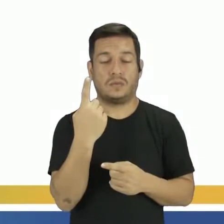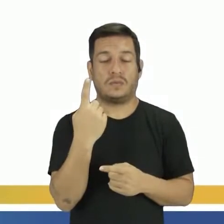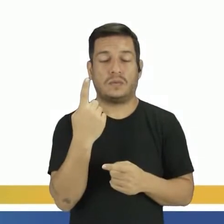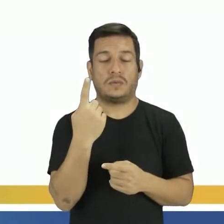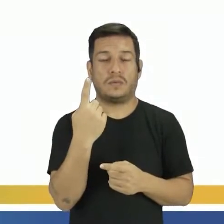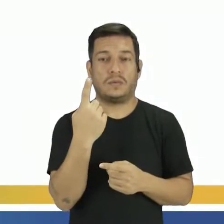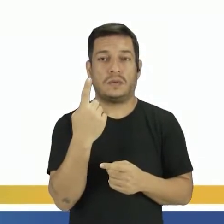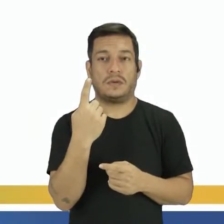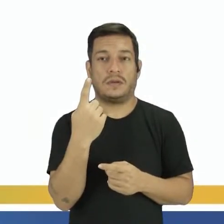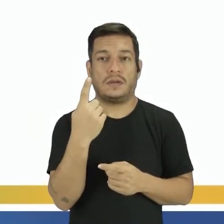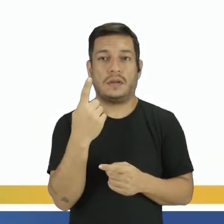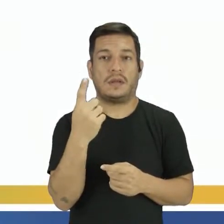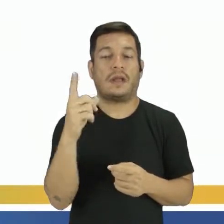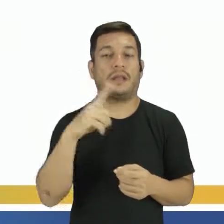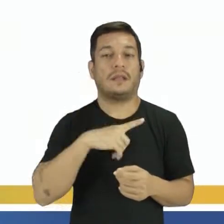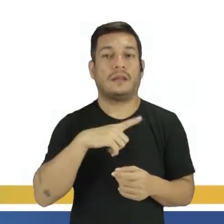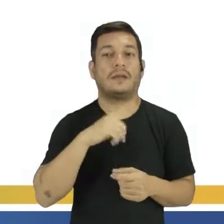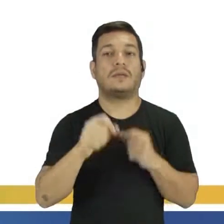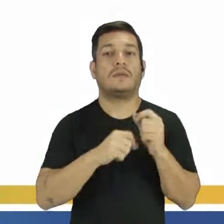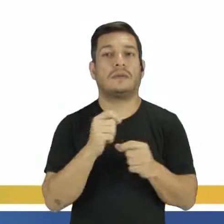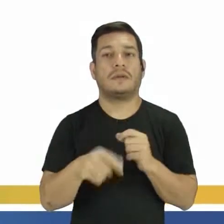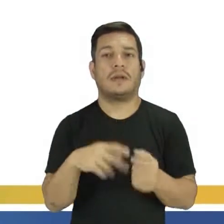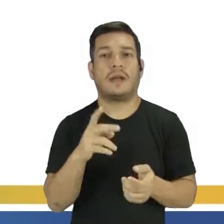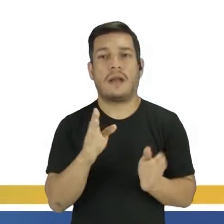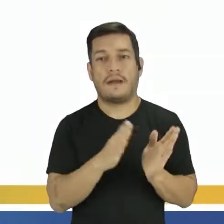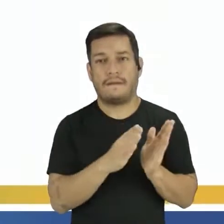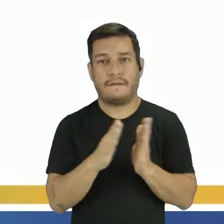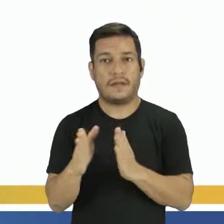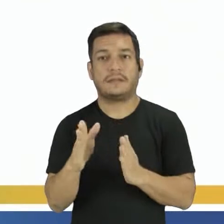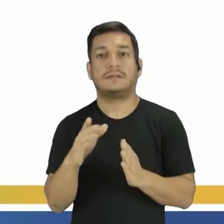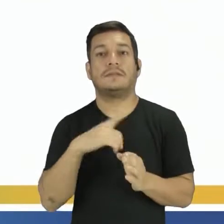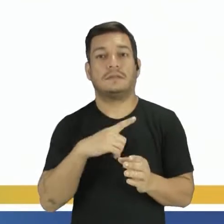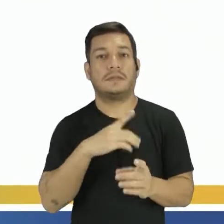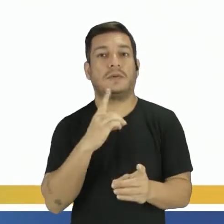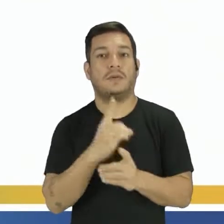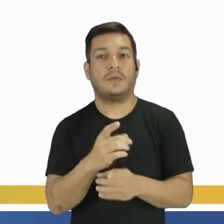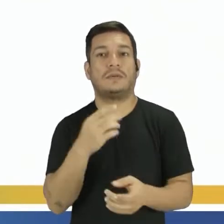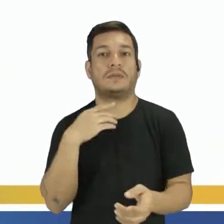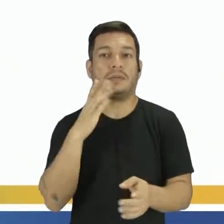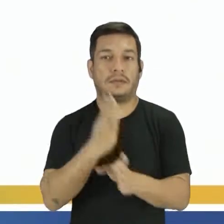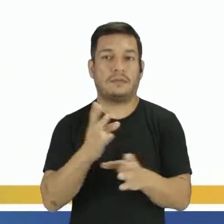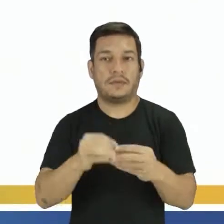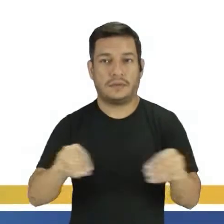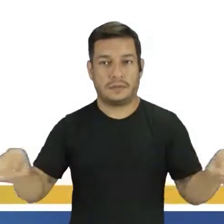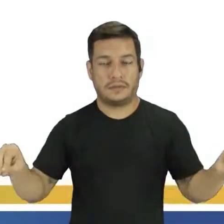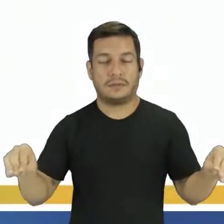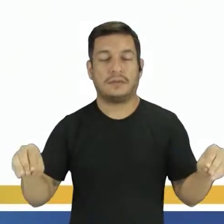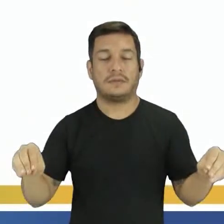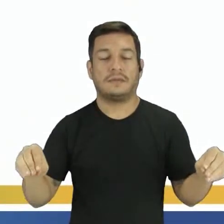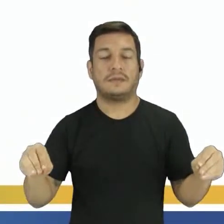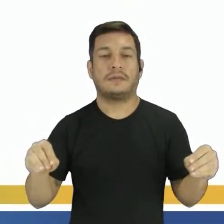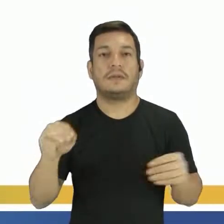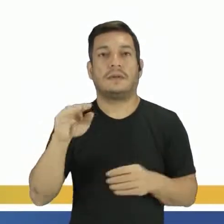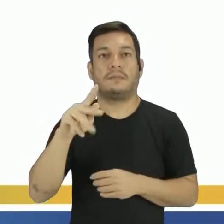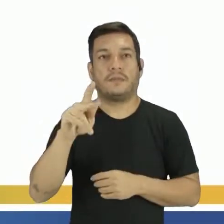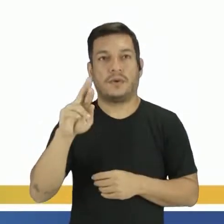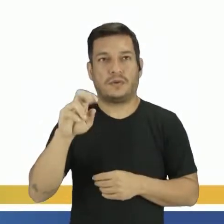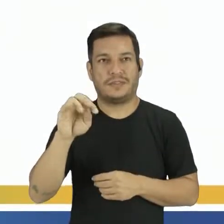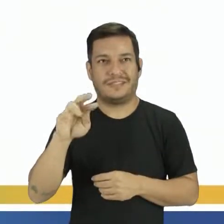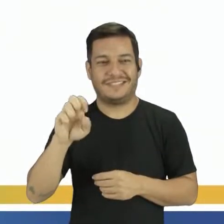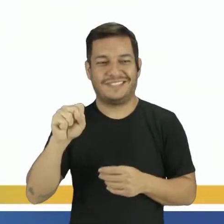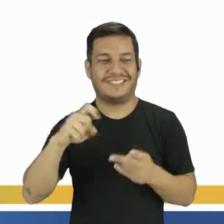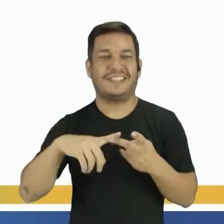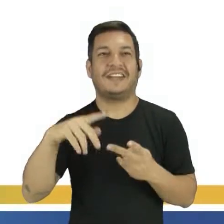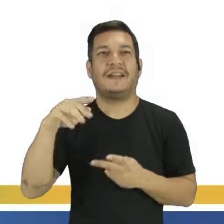meiose propriamente dita. Nós vamos ter as mesmas fases que a gente encontra lá na mitose, prófase, metáfase,